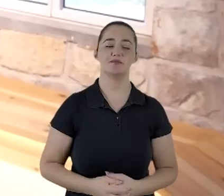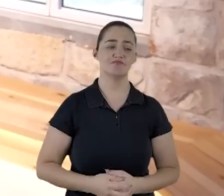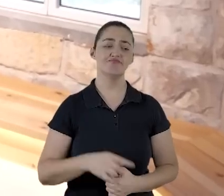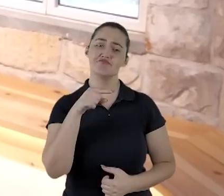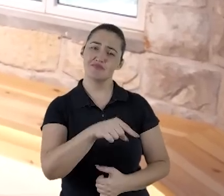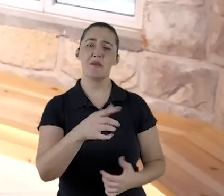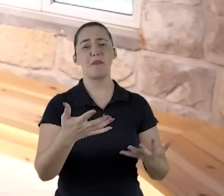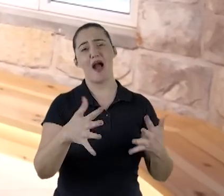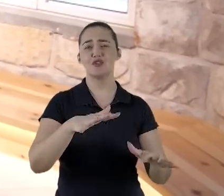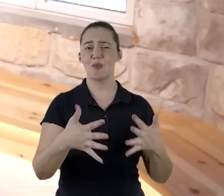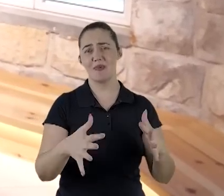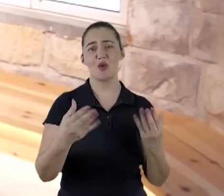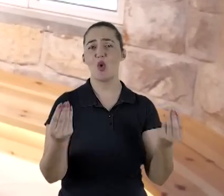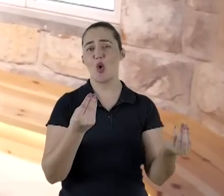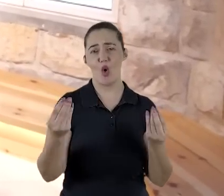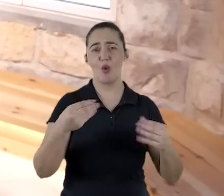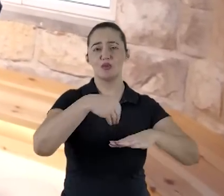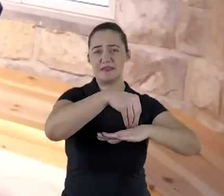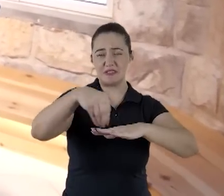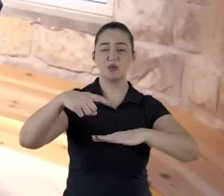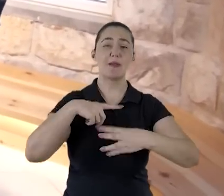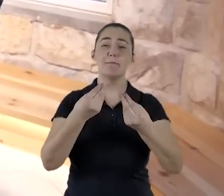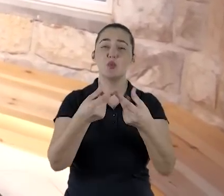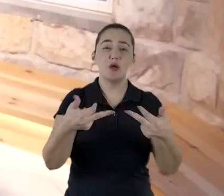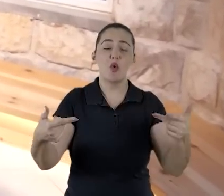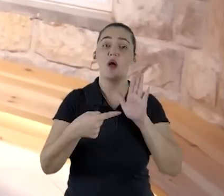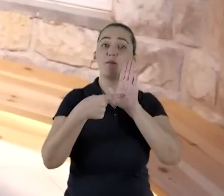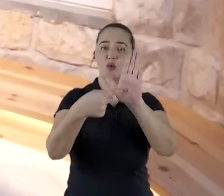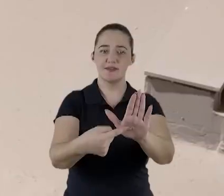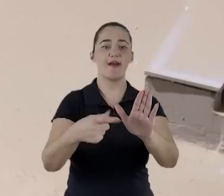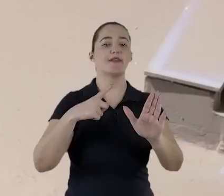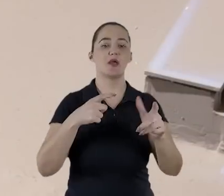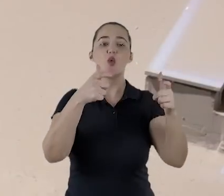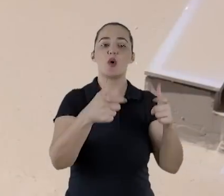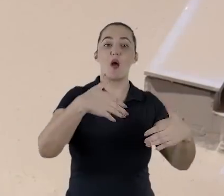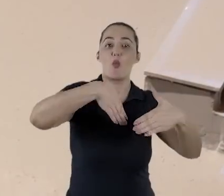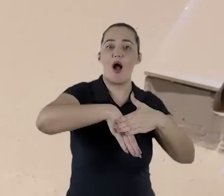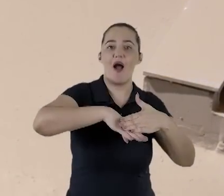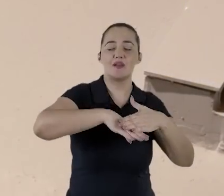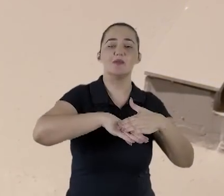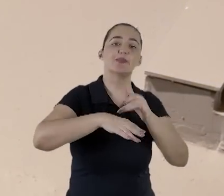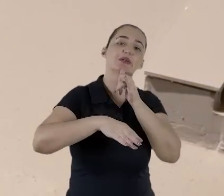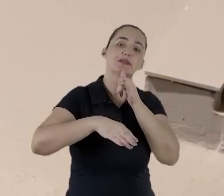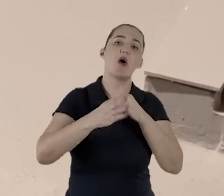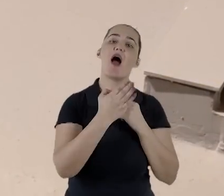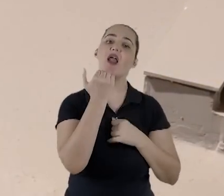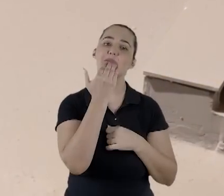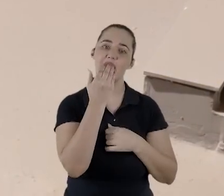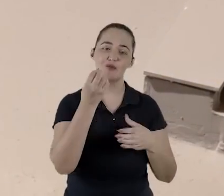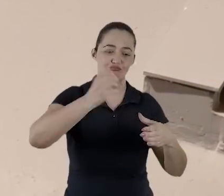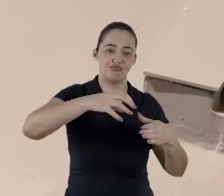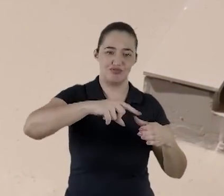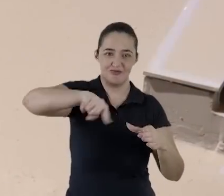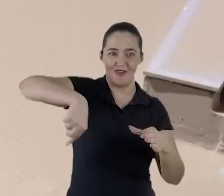ou menos a ideia do sítio arqueológico, mas nós temos muita coisa para mostrar para você. Você tem um lugar onde eles armazenavam, por exemplo, o alimento para